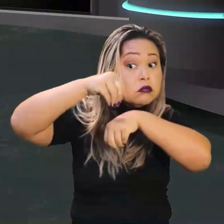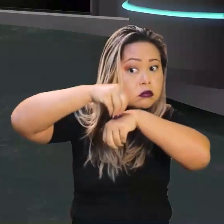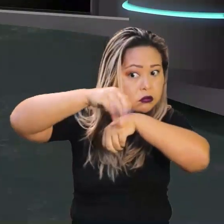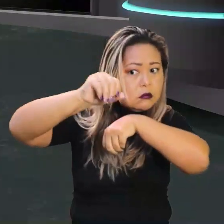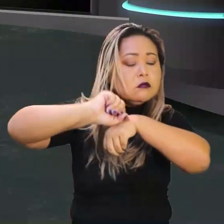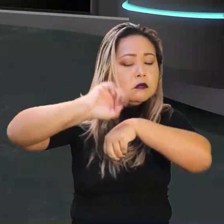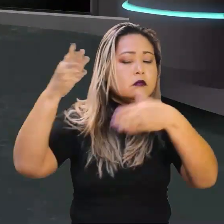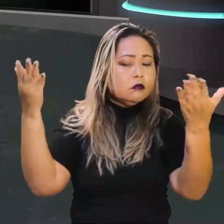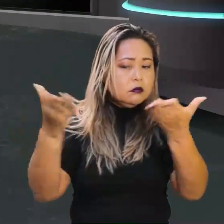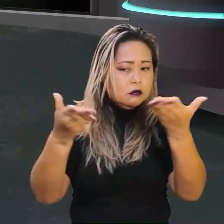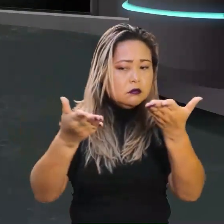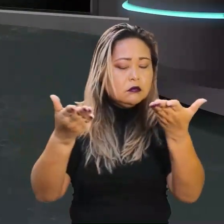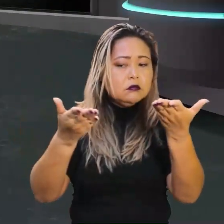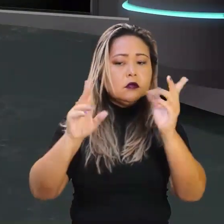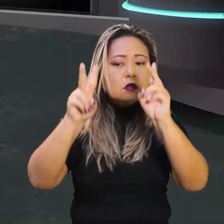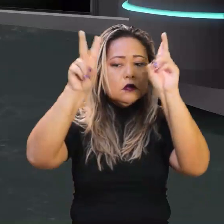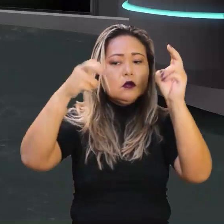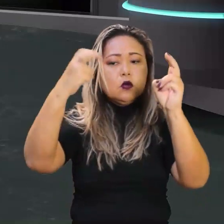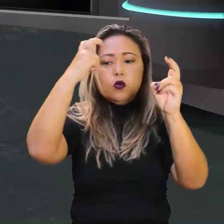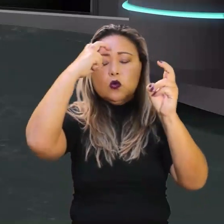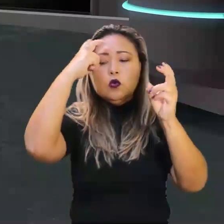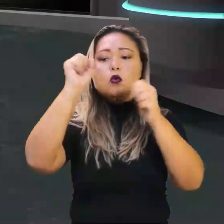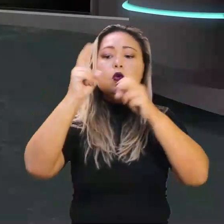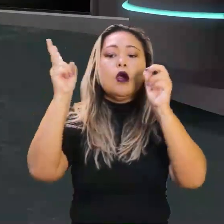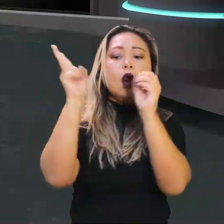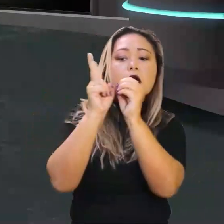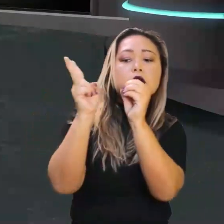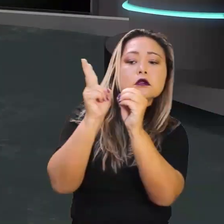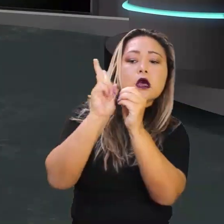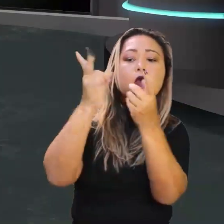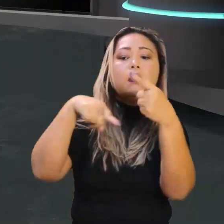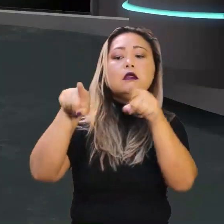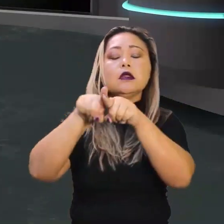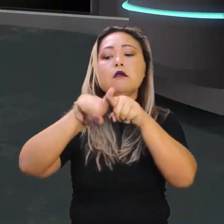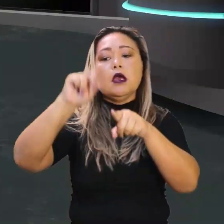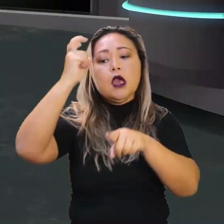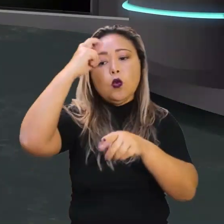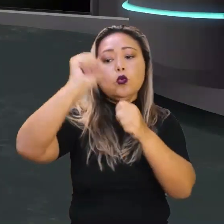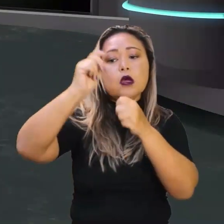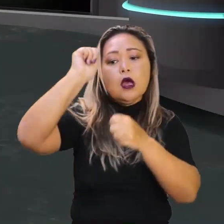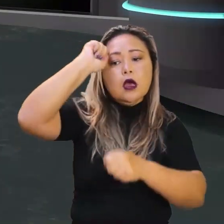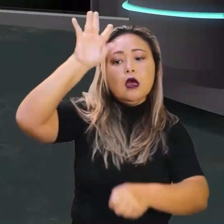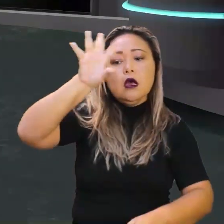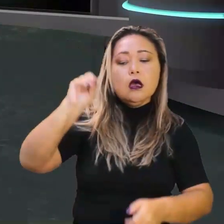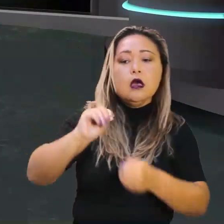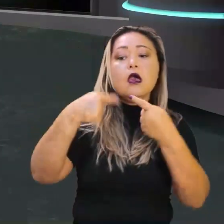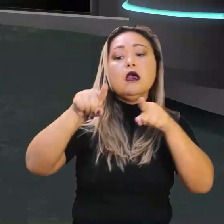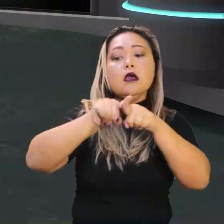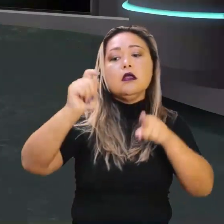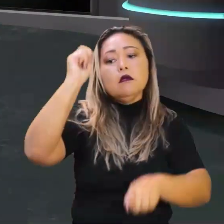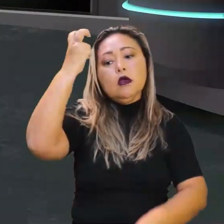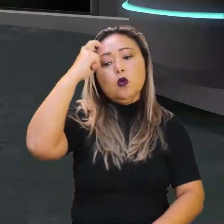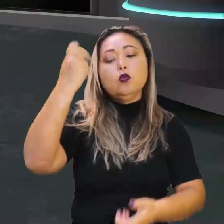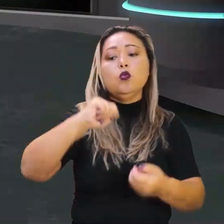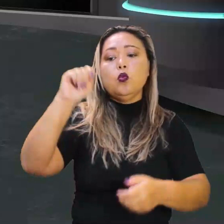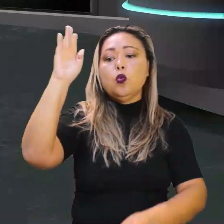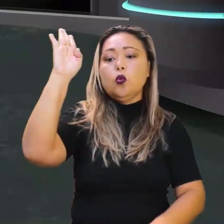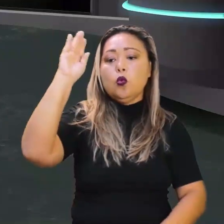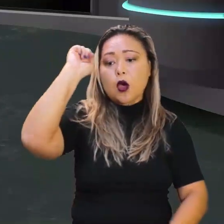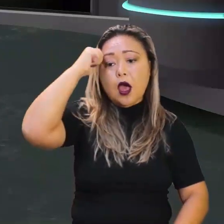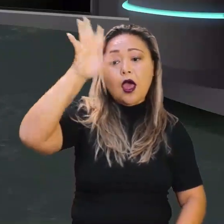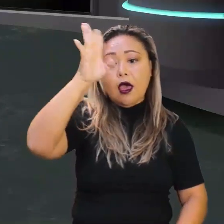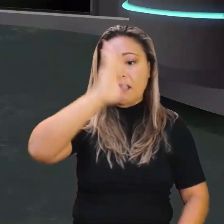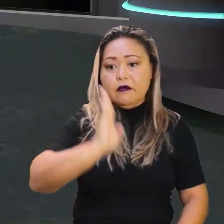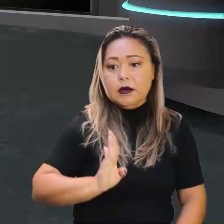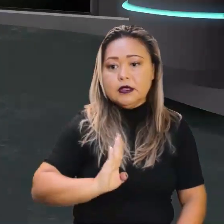aí, falando sobre as culturas indígenas, a cultura africana e a cultura afro-brasileira. Exato.